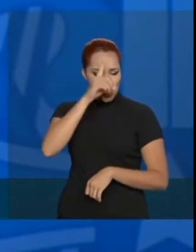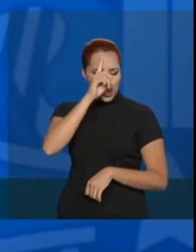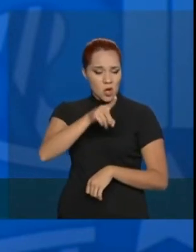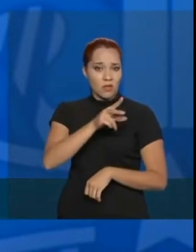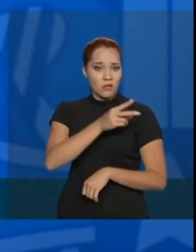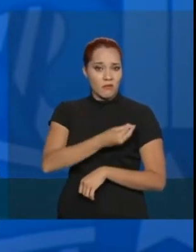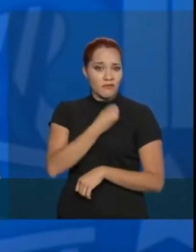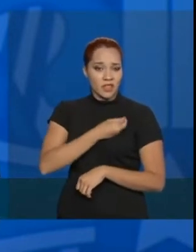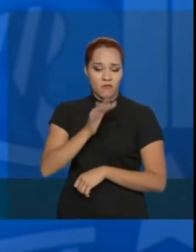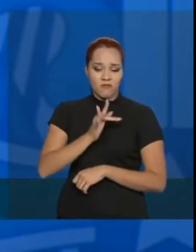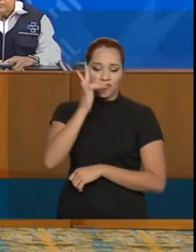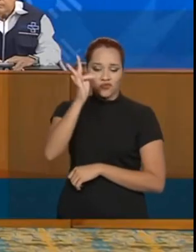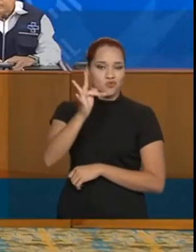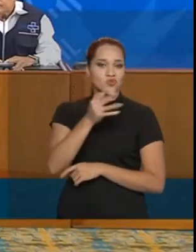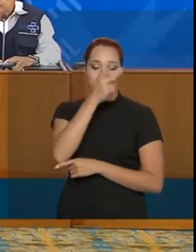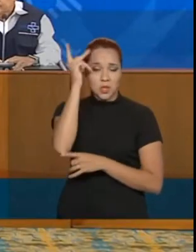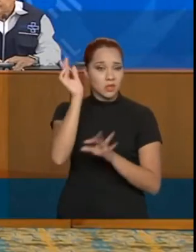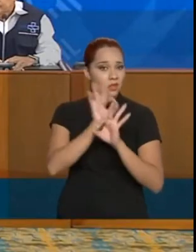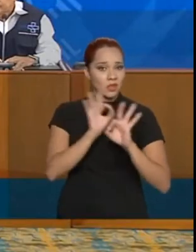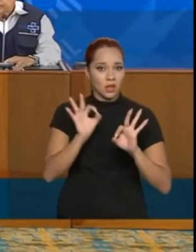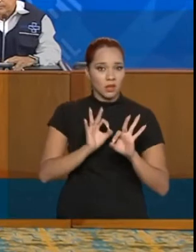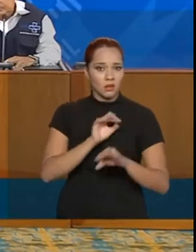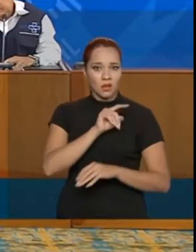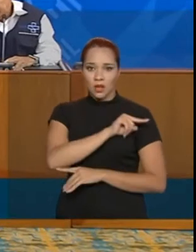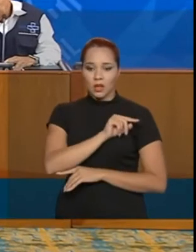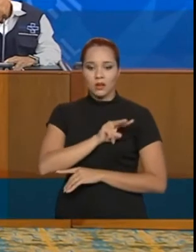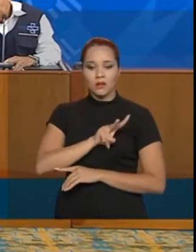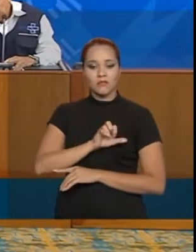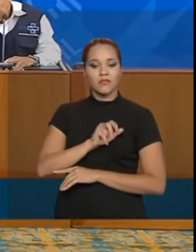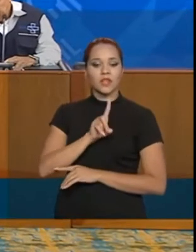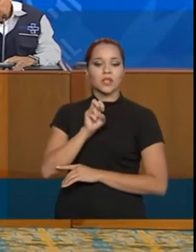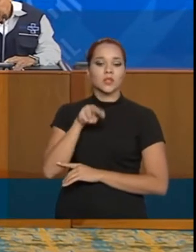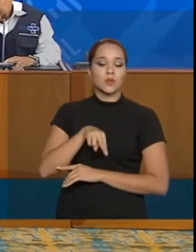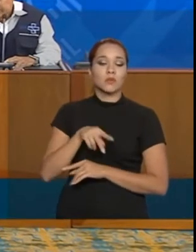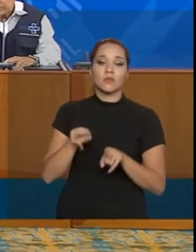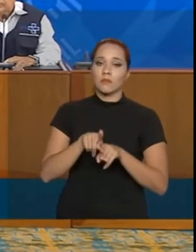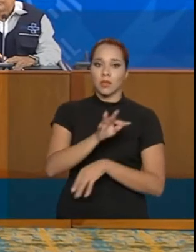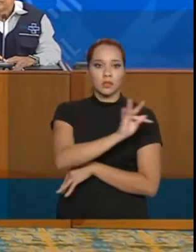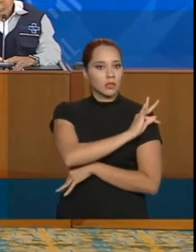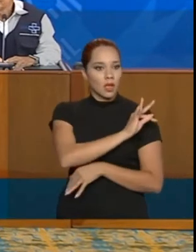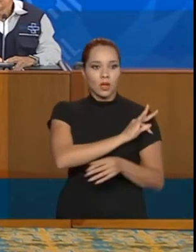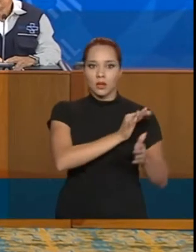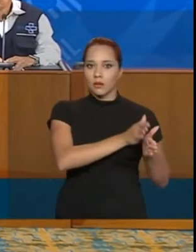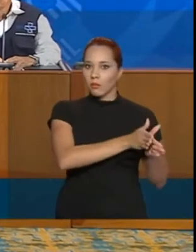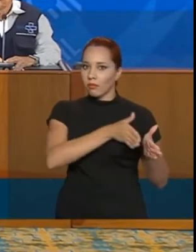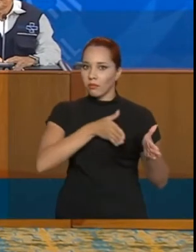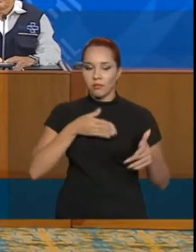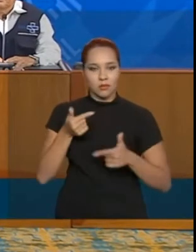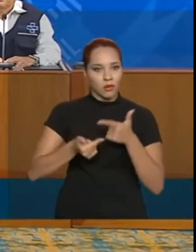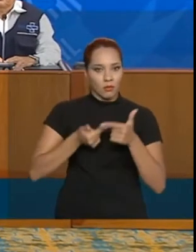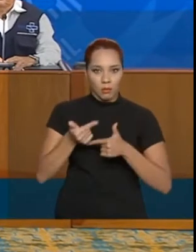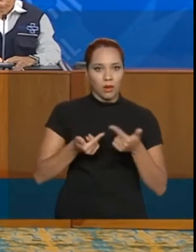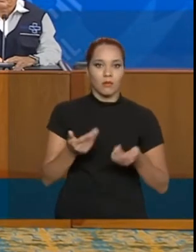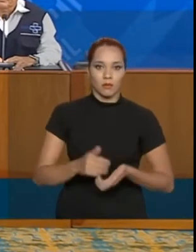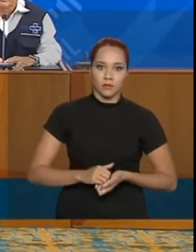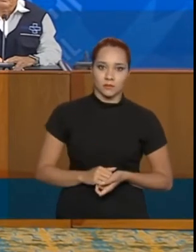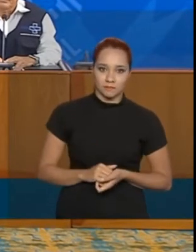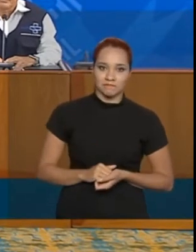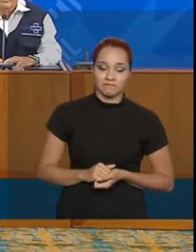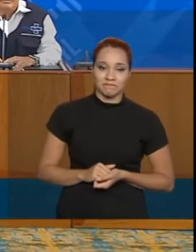absolutamente ninguém. E o Vanderson também é um técnico de carreira. É um técnico de carreira.